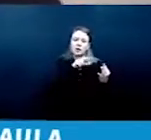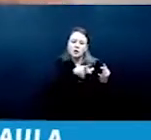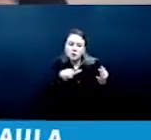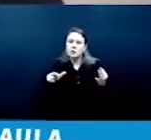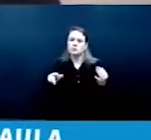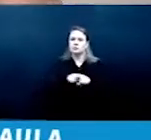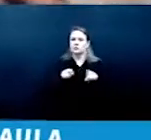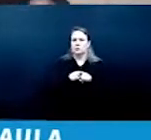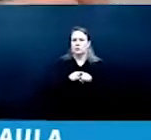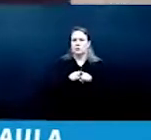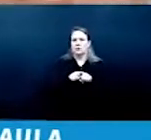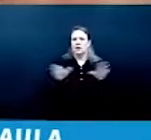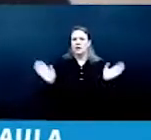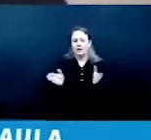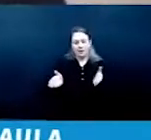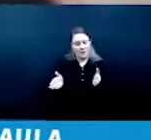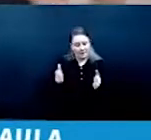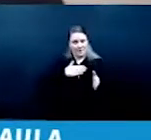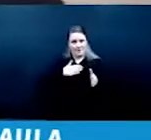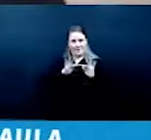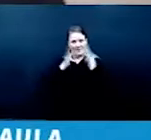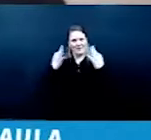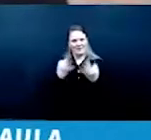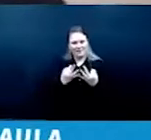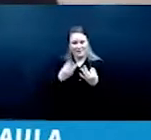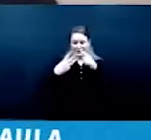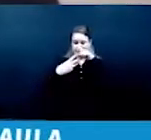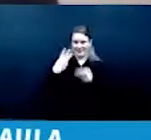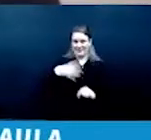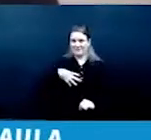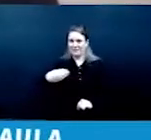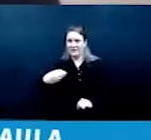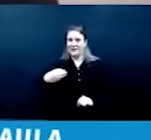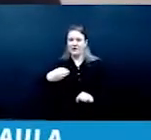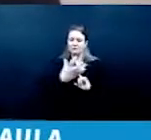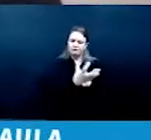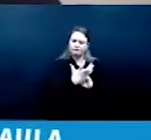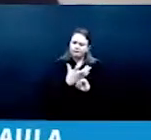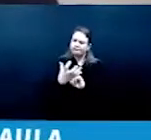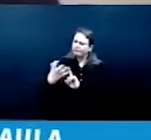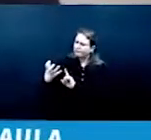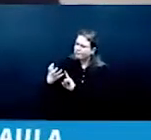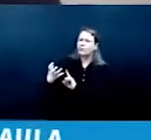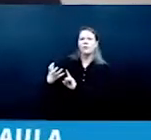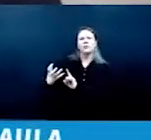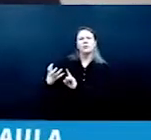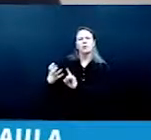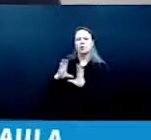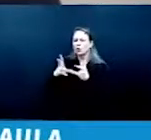minha família, Juliana, Bruno, Bernardo, Benício, enfim. Então, influenciou em todos os aspectos. Acho que eu